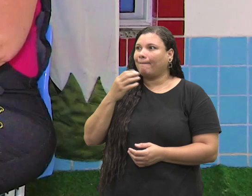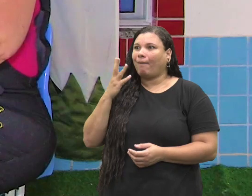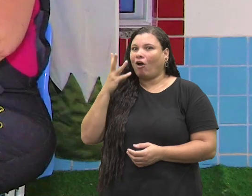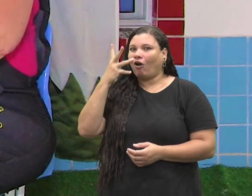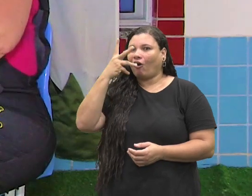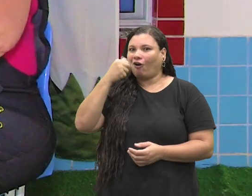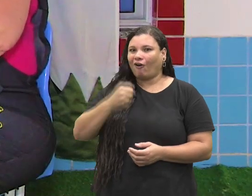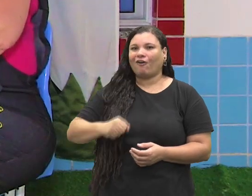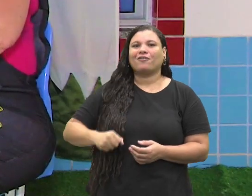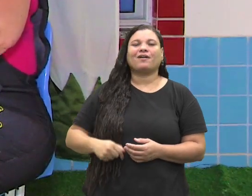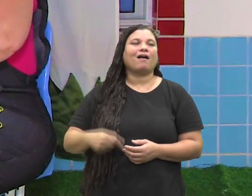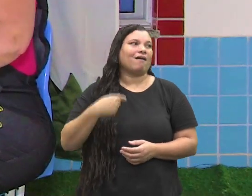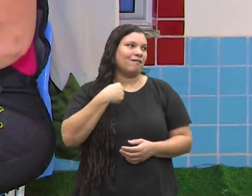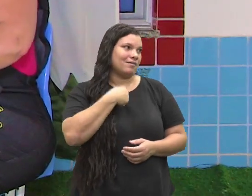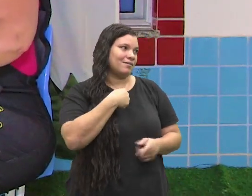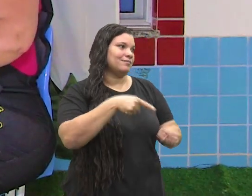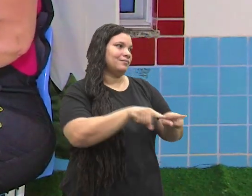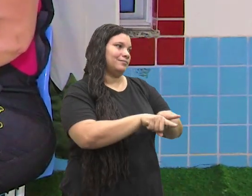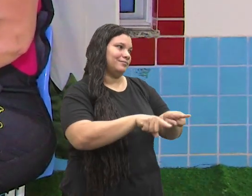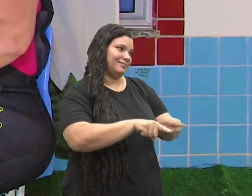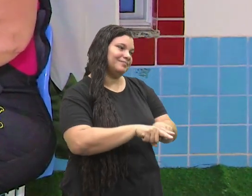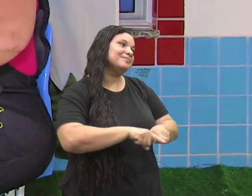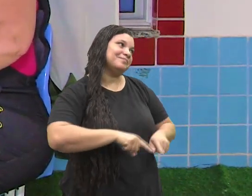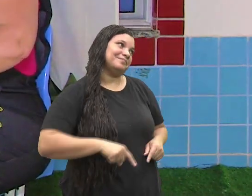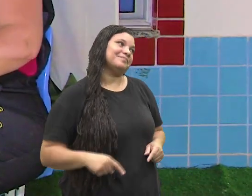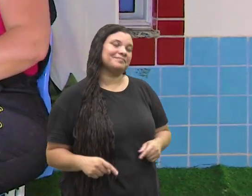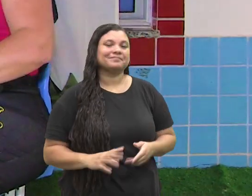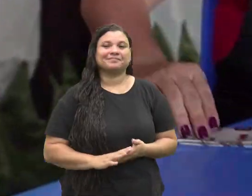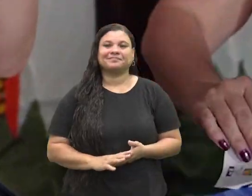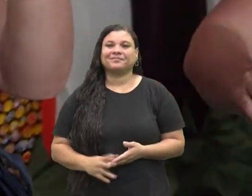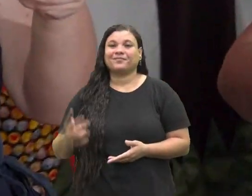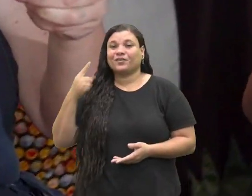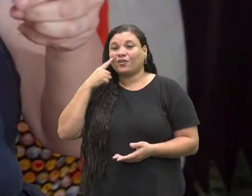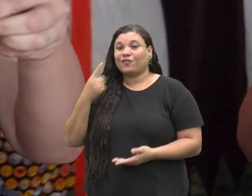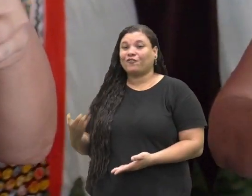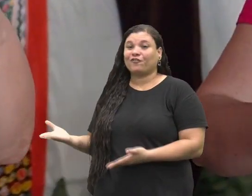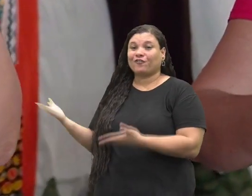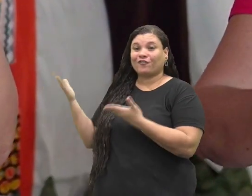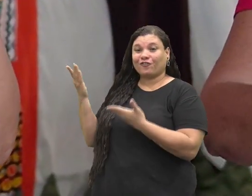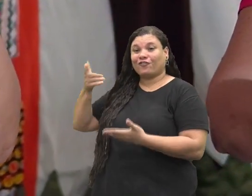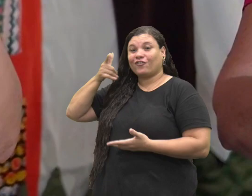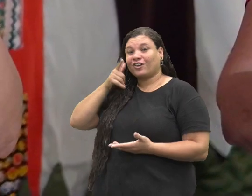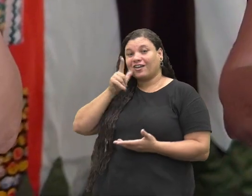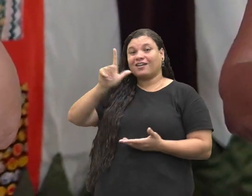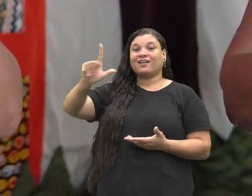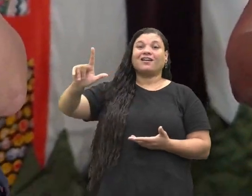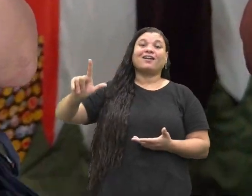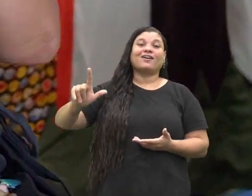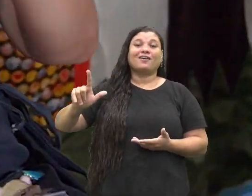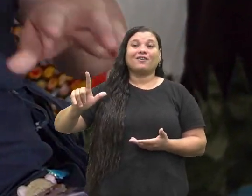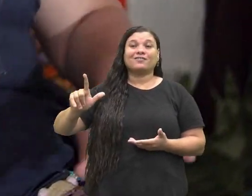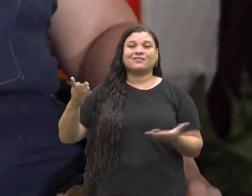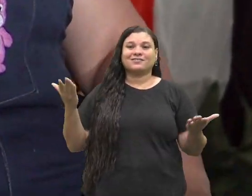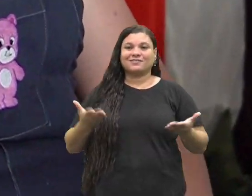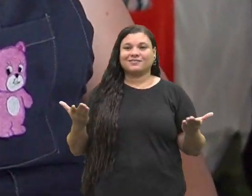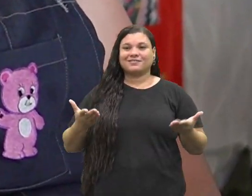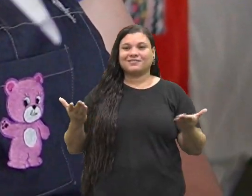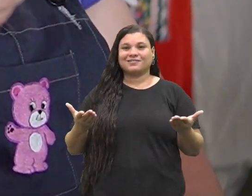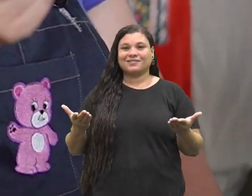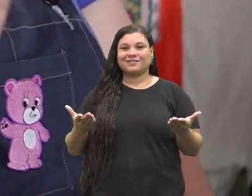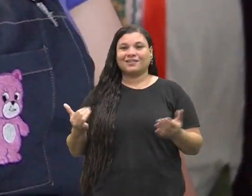a sua ideia. Amor? Que legal. Tcharam! Olha o meu